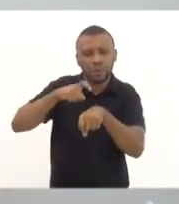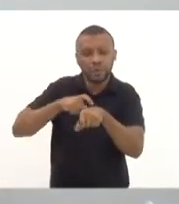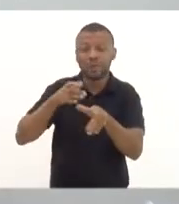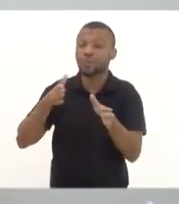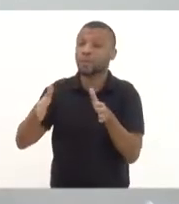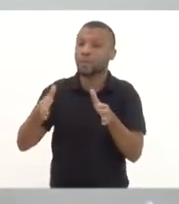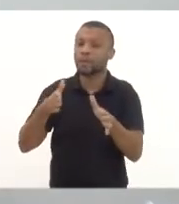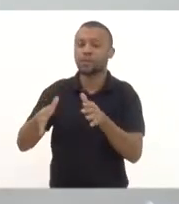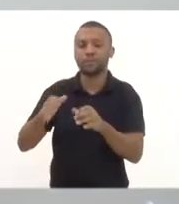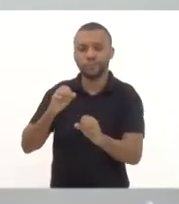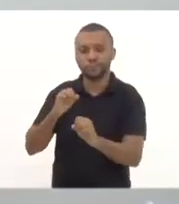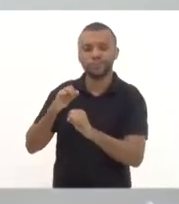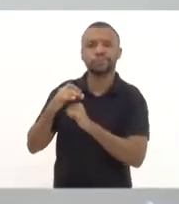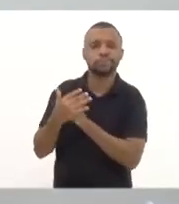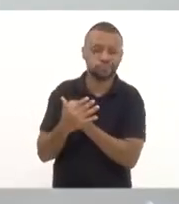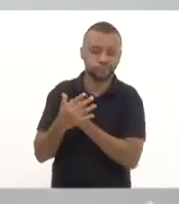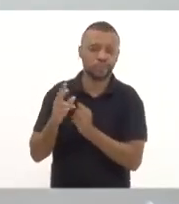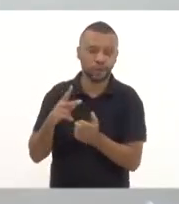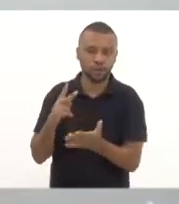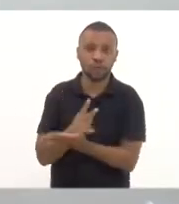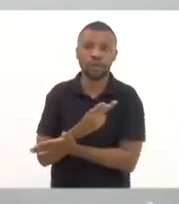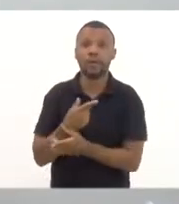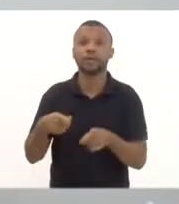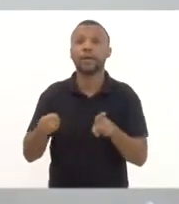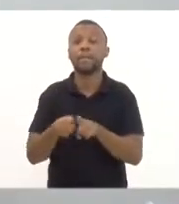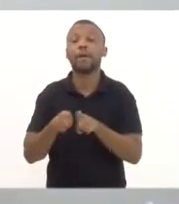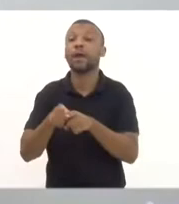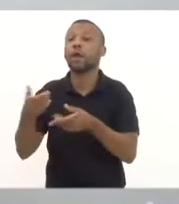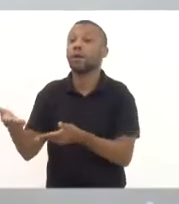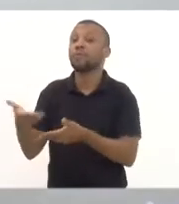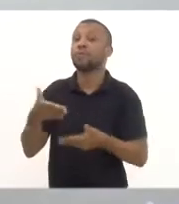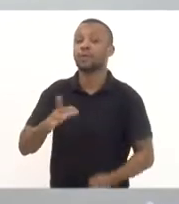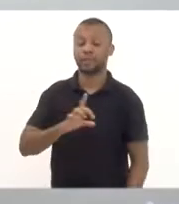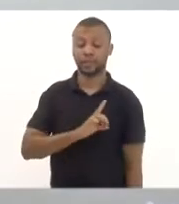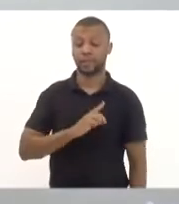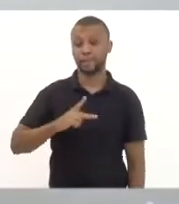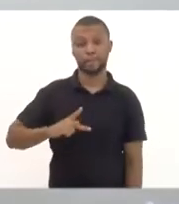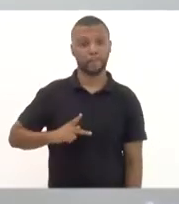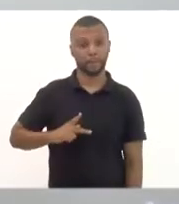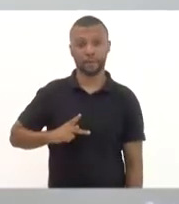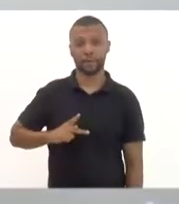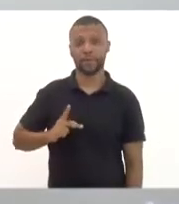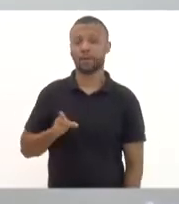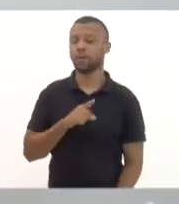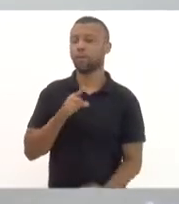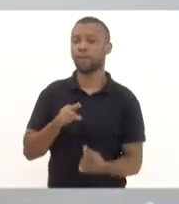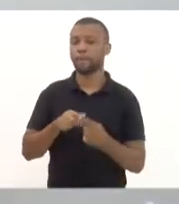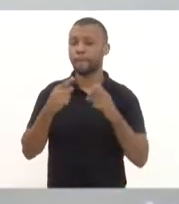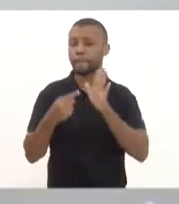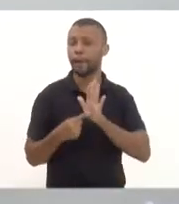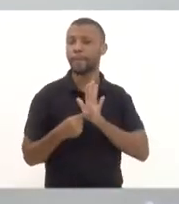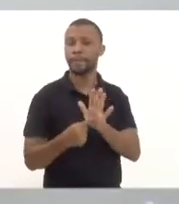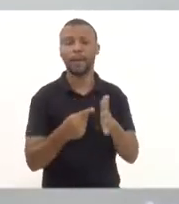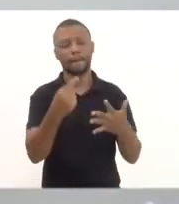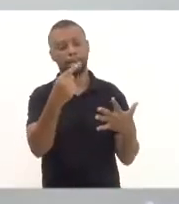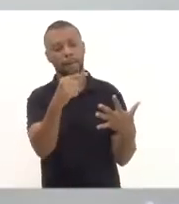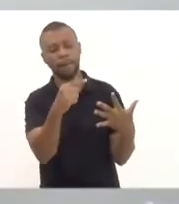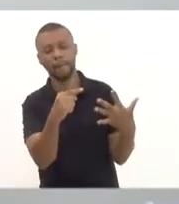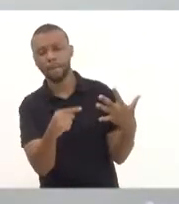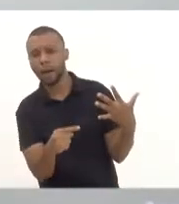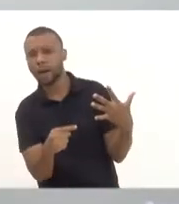animais convite à Defensoria Pública para apresentar os membros da